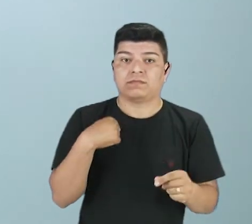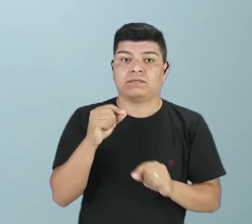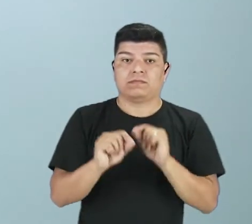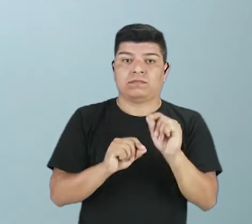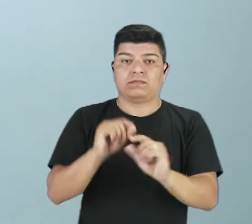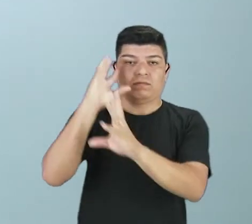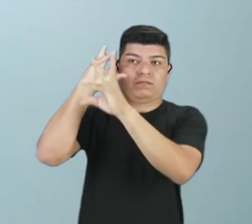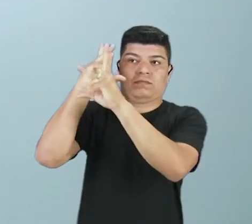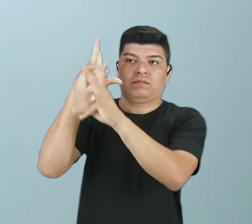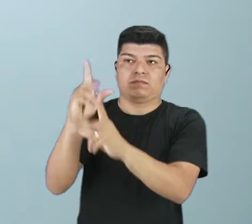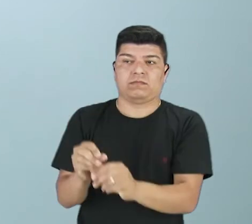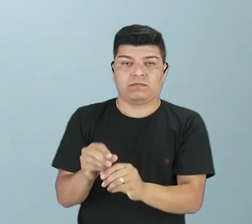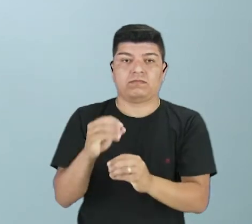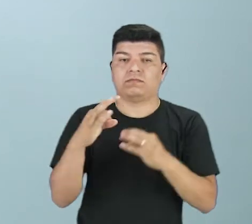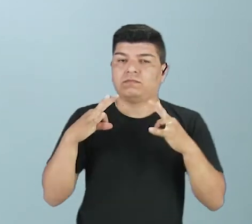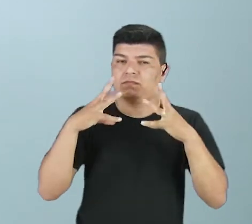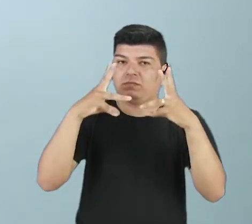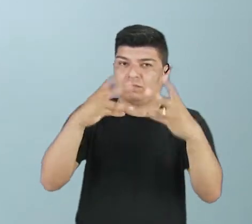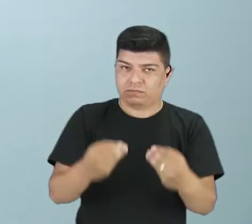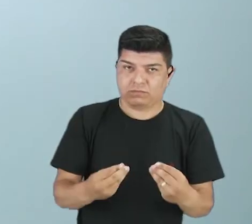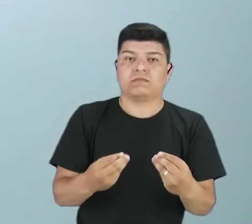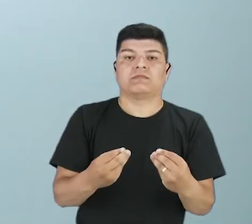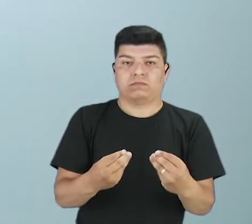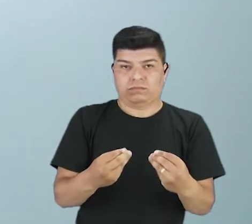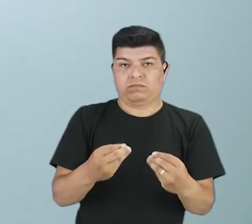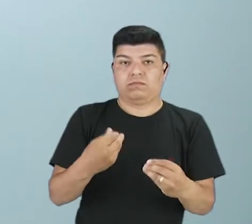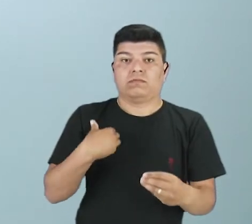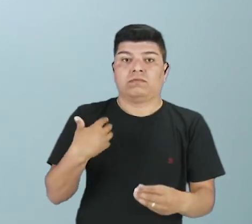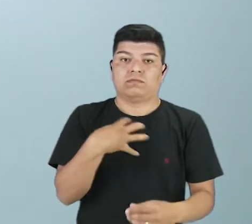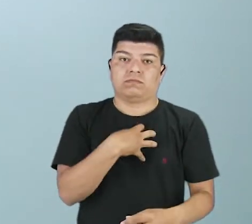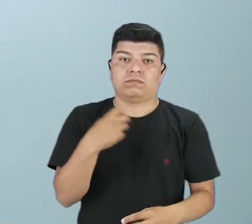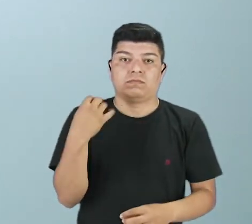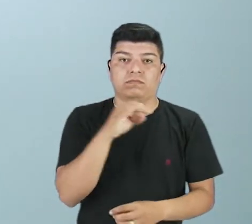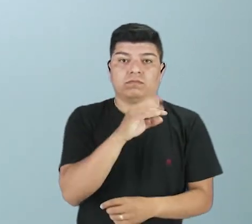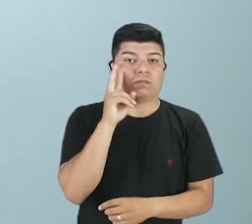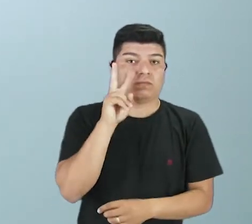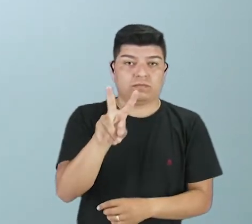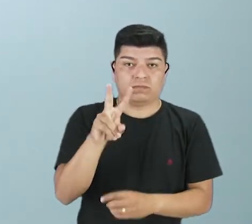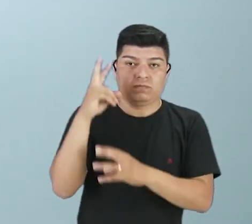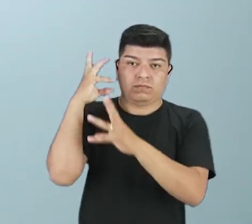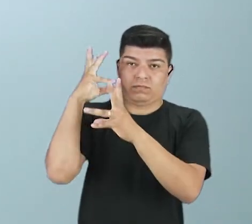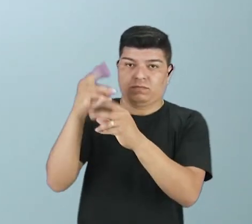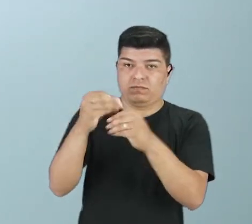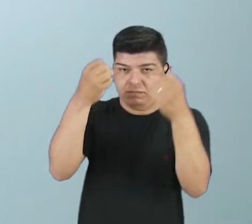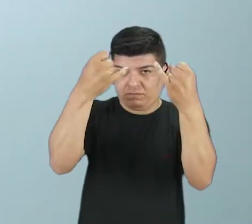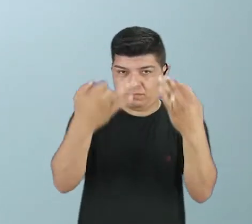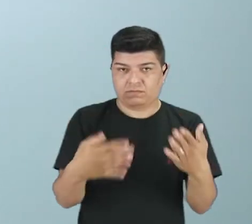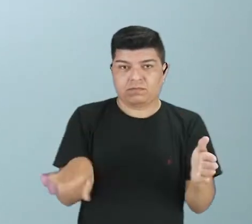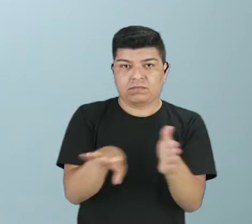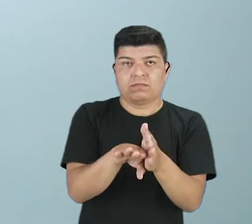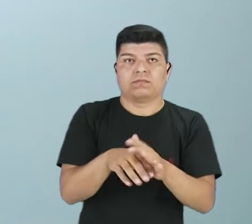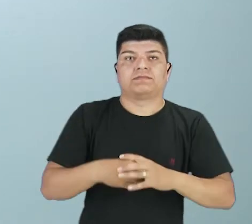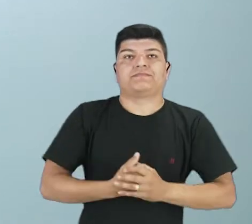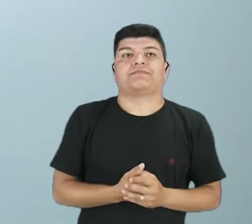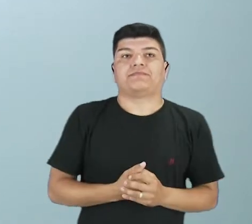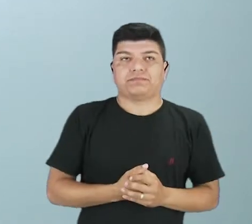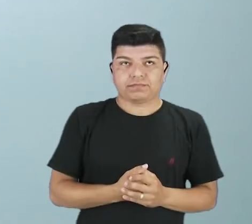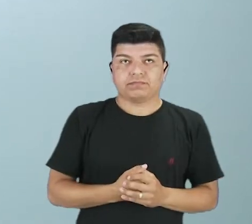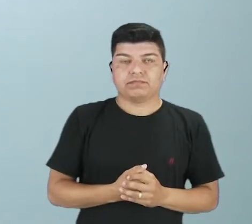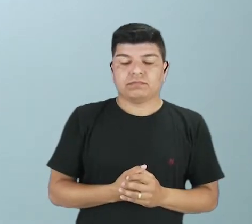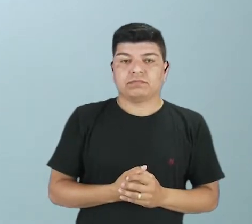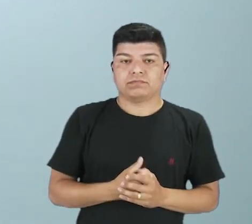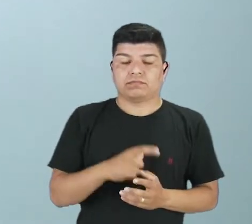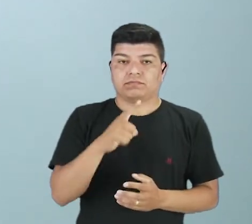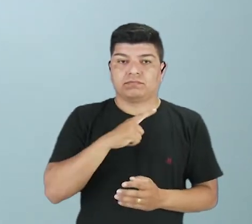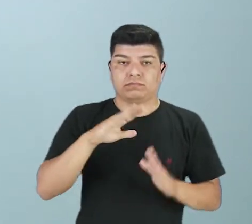uma recapitulação de todos aqueles estilos literários que nós viemos falando até agora. Tudo bem? Vamos lá?